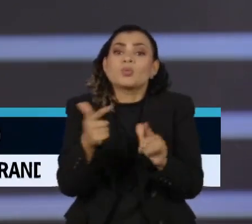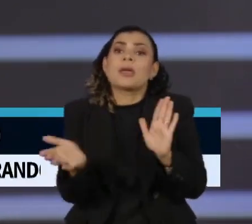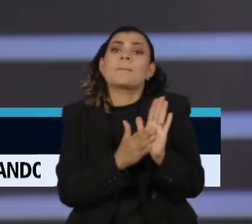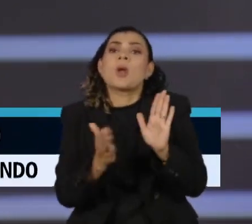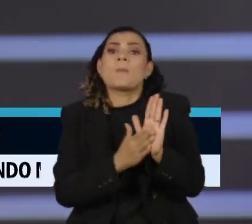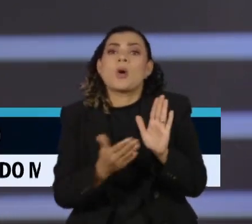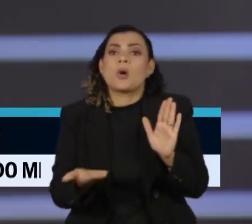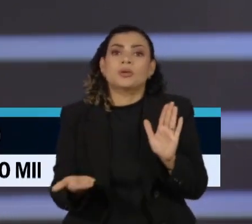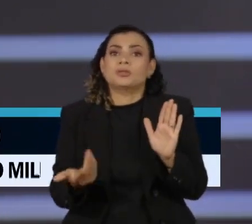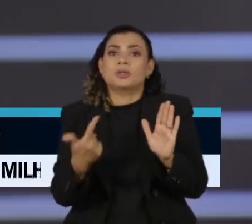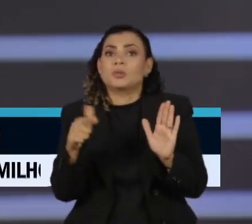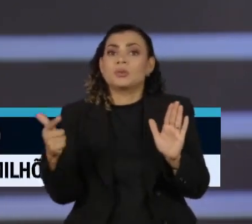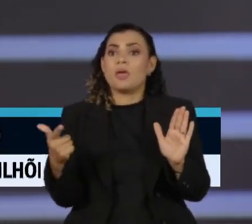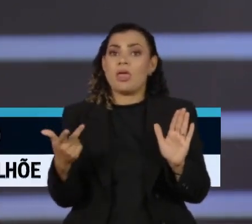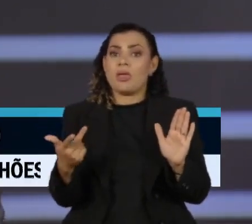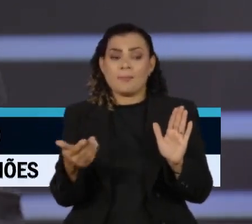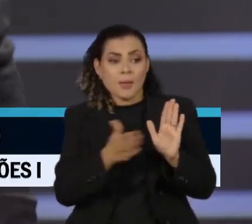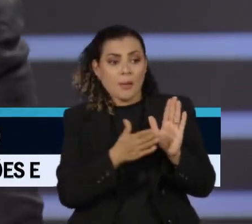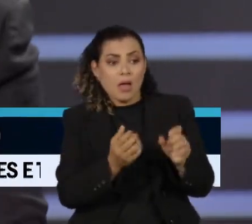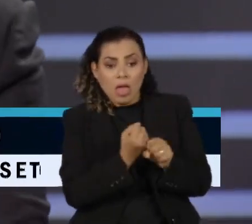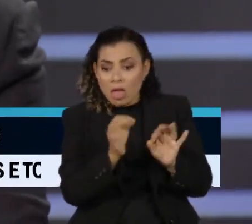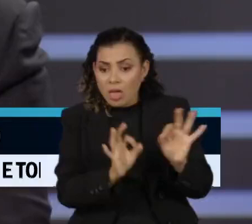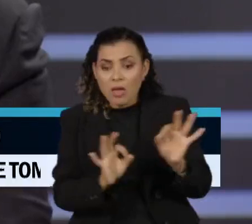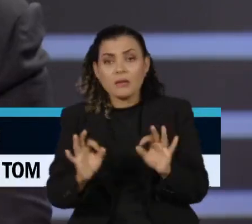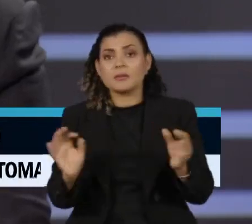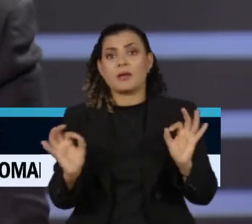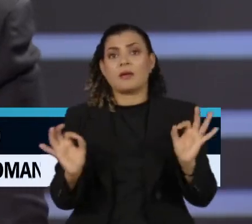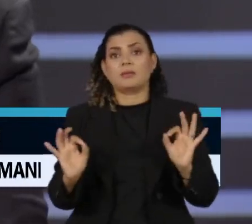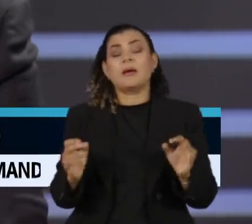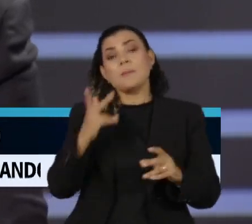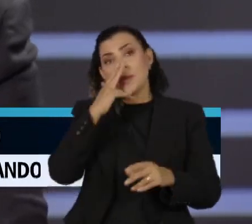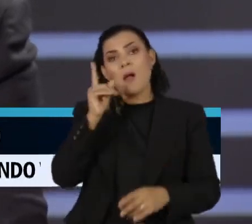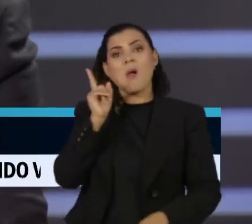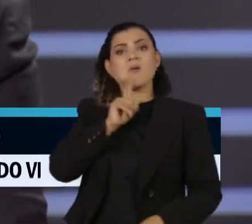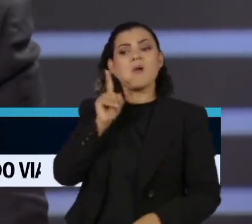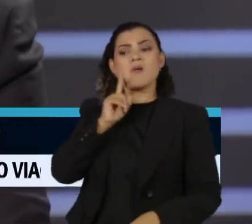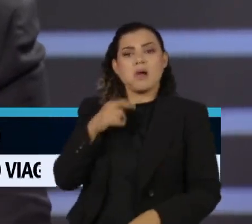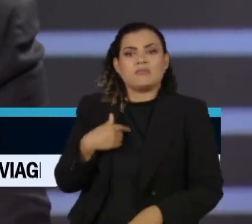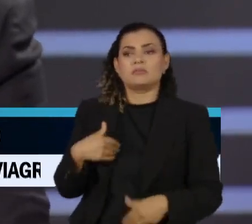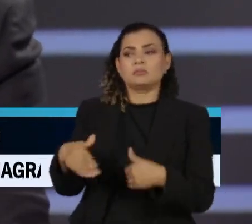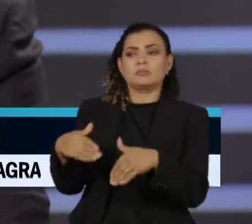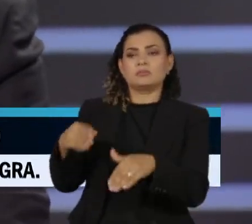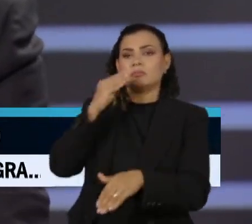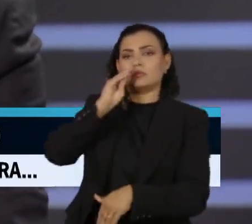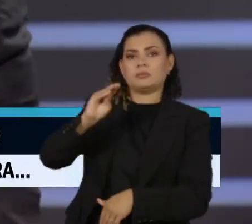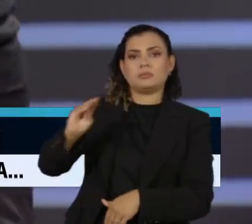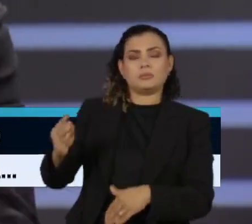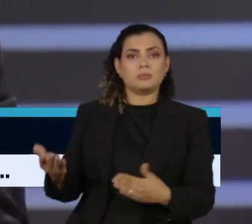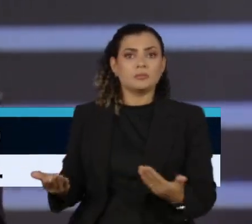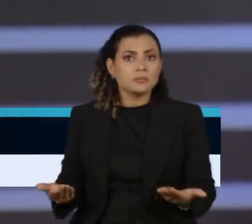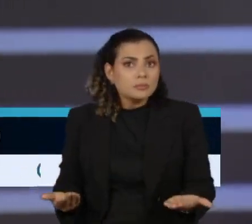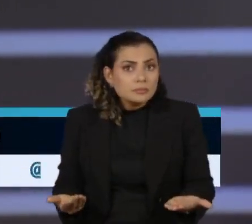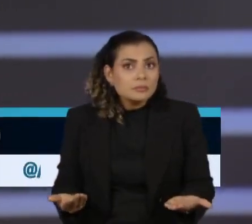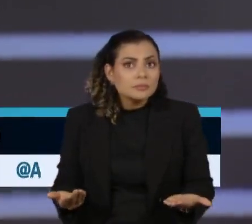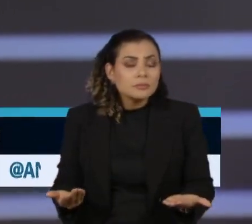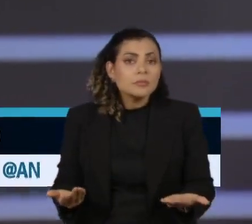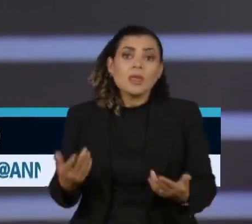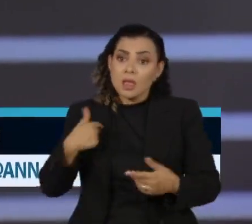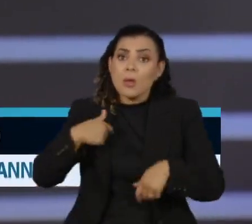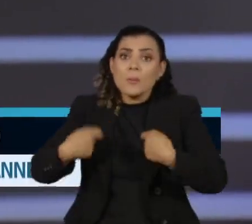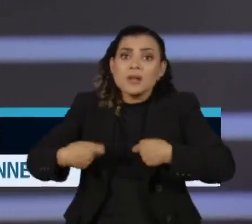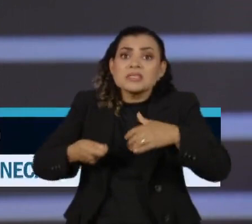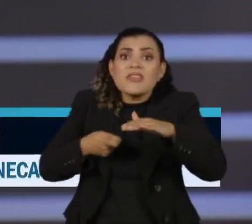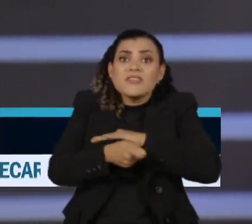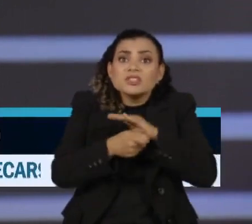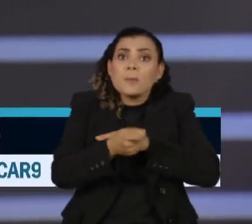ser de maneira proposital, até alterando aquela região, falta de curva de nível, etc. Eu preciso investir